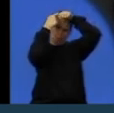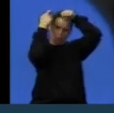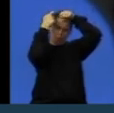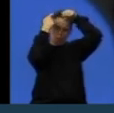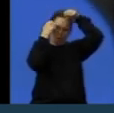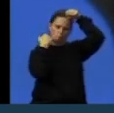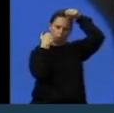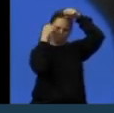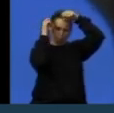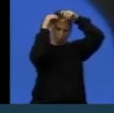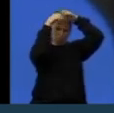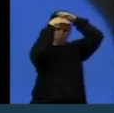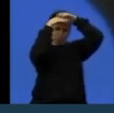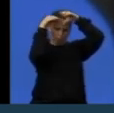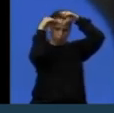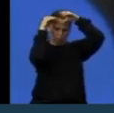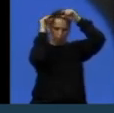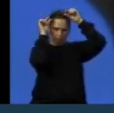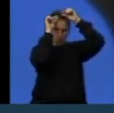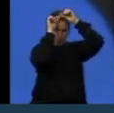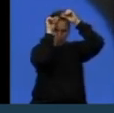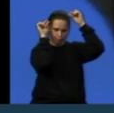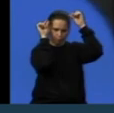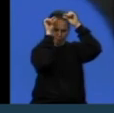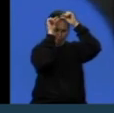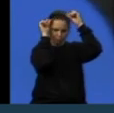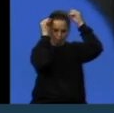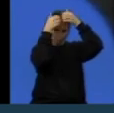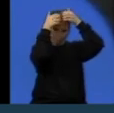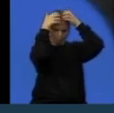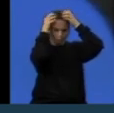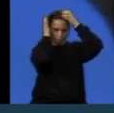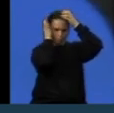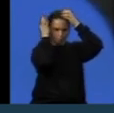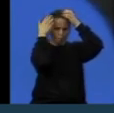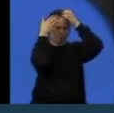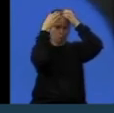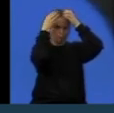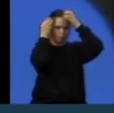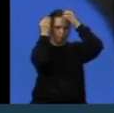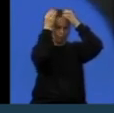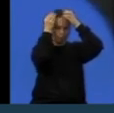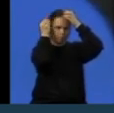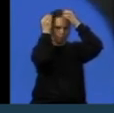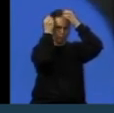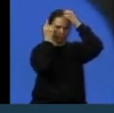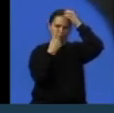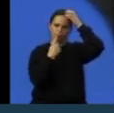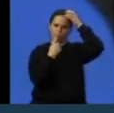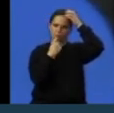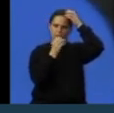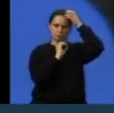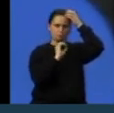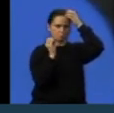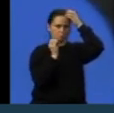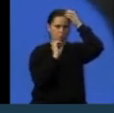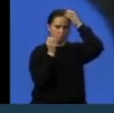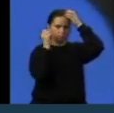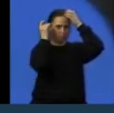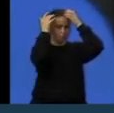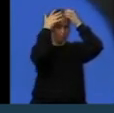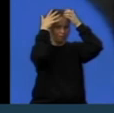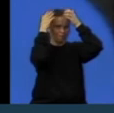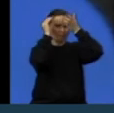somente uma área, podendo ser pequena, um pouco mais extensa, deixa de receber o fluxo sanguíneo. Daí o